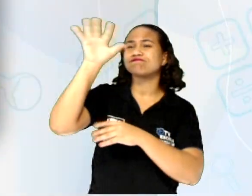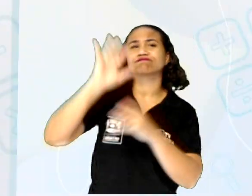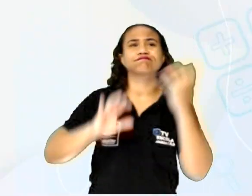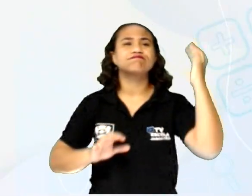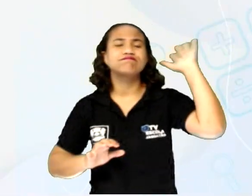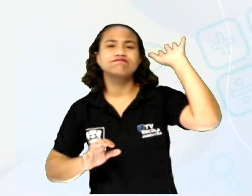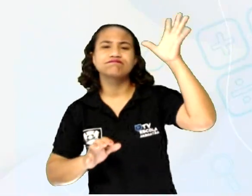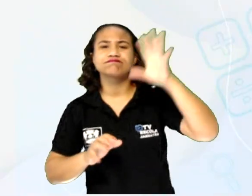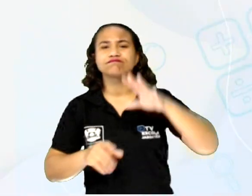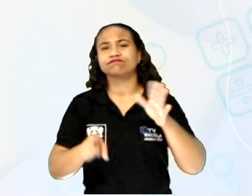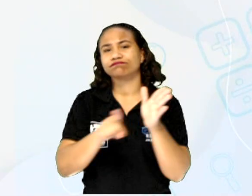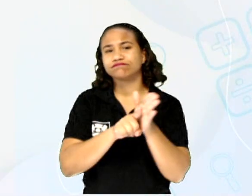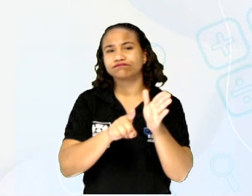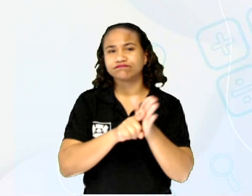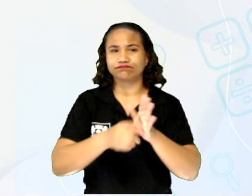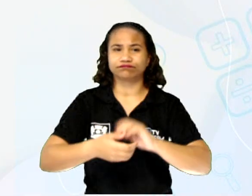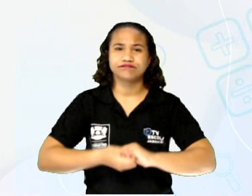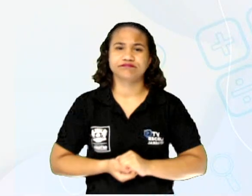negação.